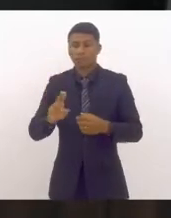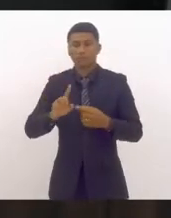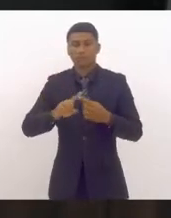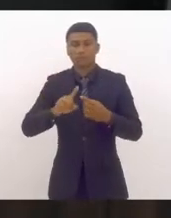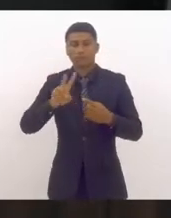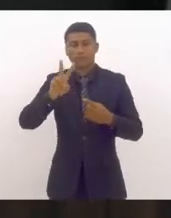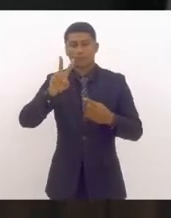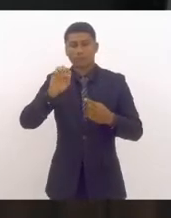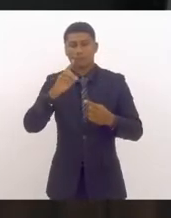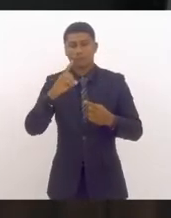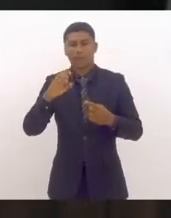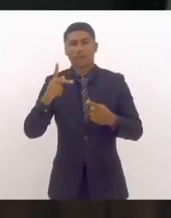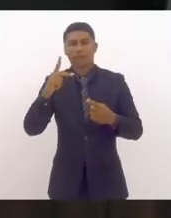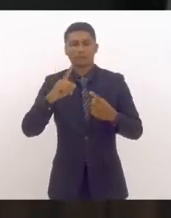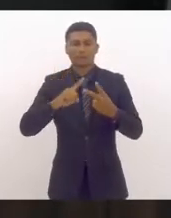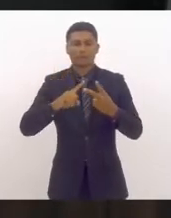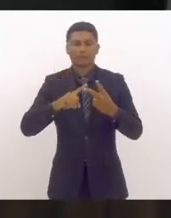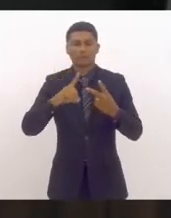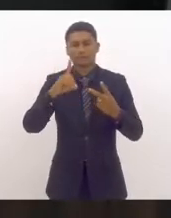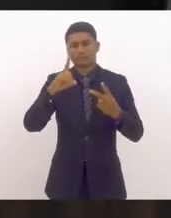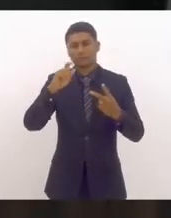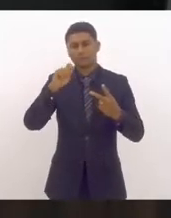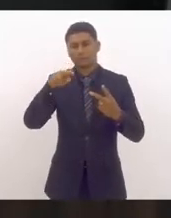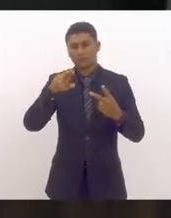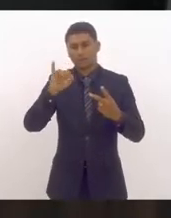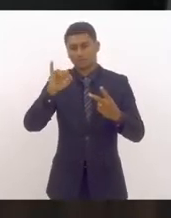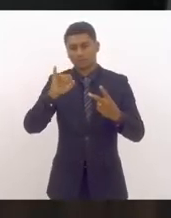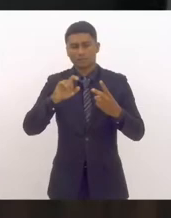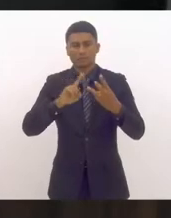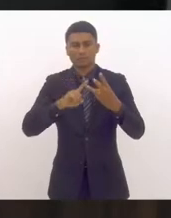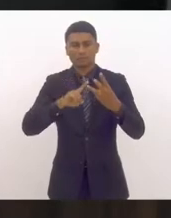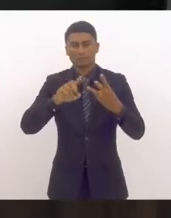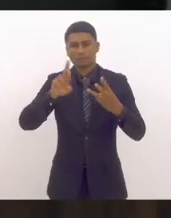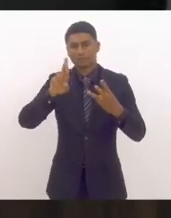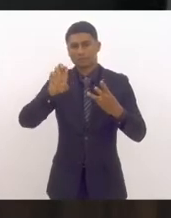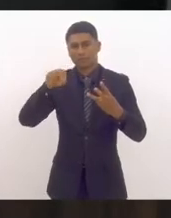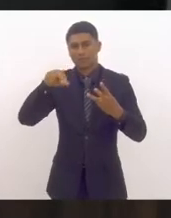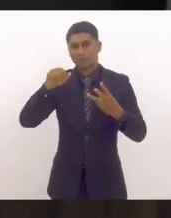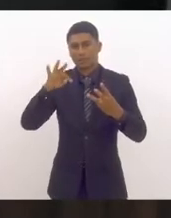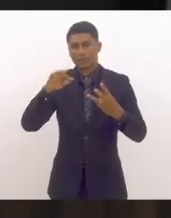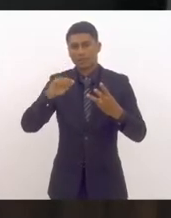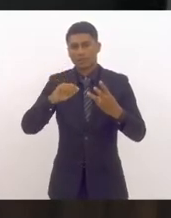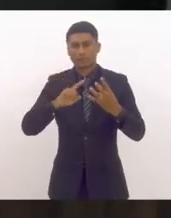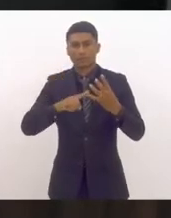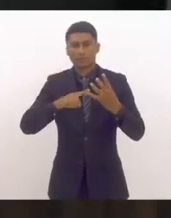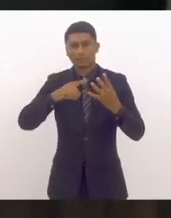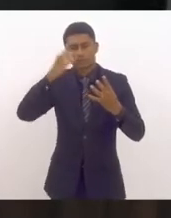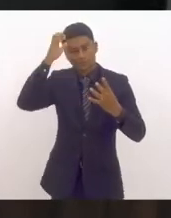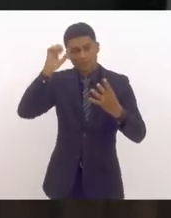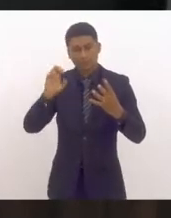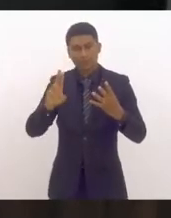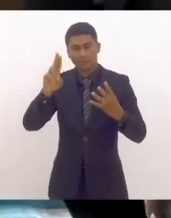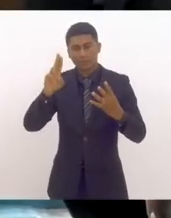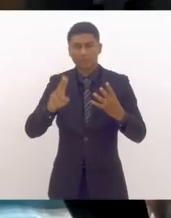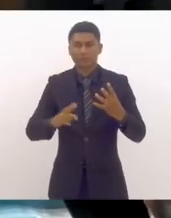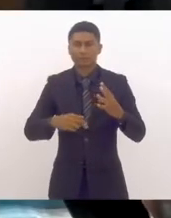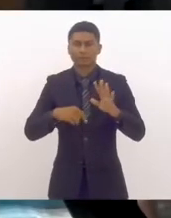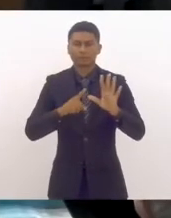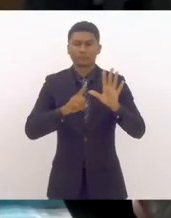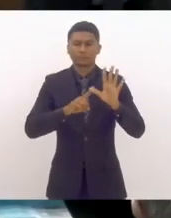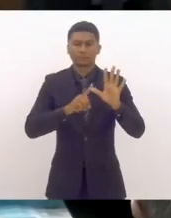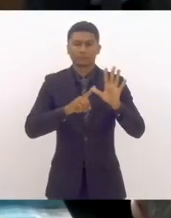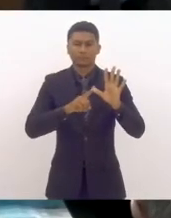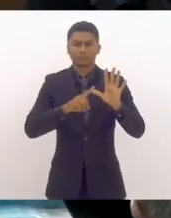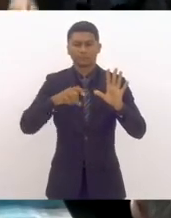Dani Monteiro, deputada Renata, Eliomar, Tia Ju, Solicitação Carlos Mink. Solicitação da Mônica Francisco,